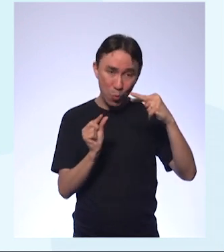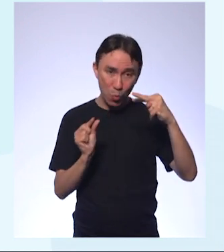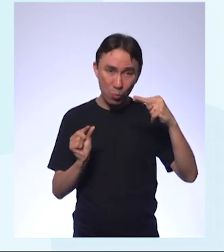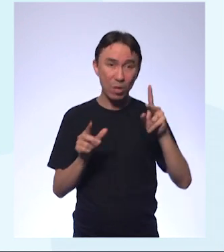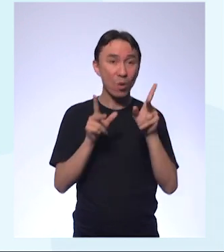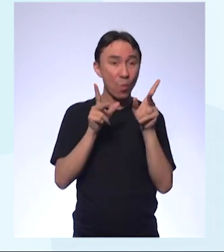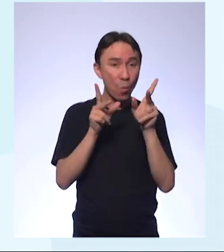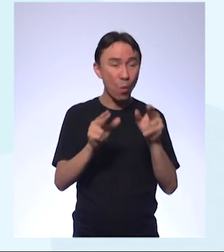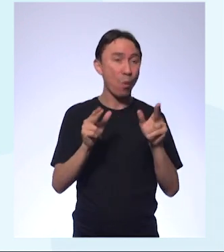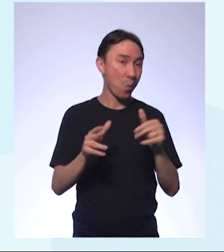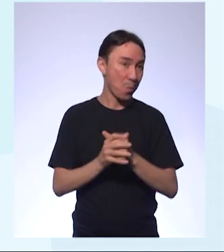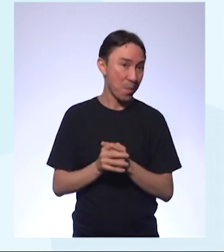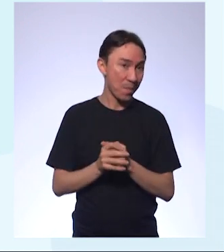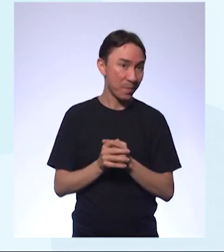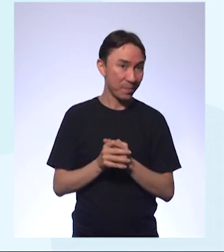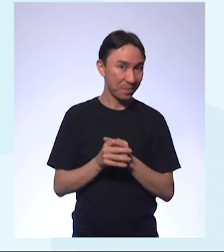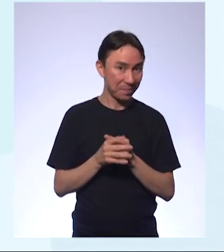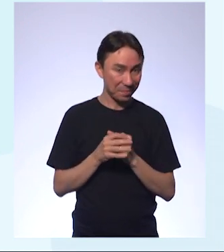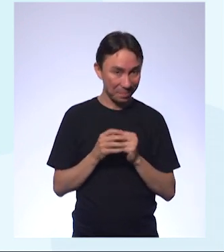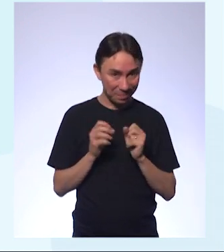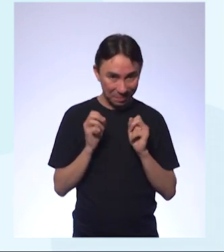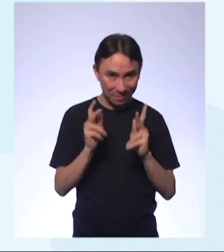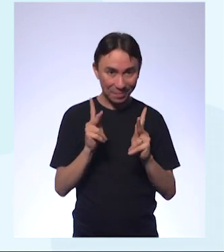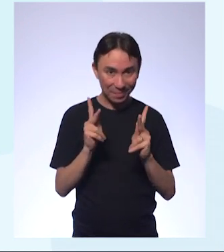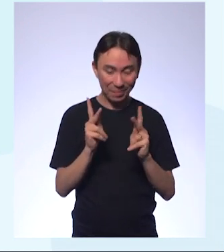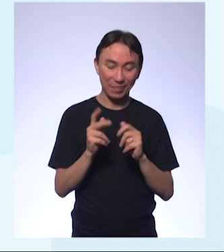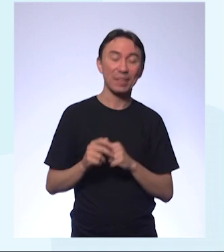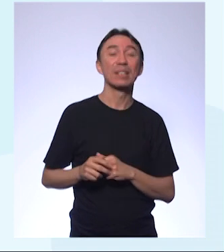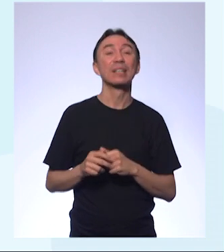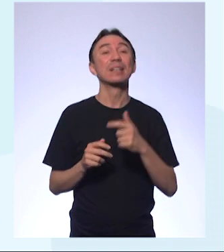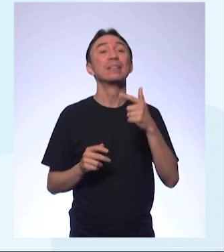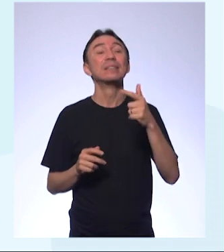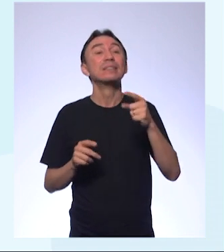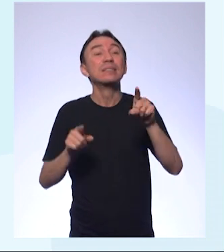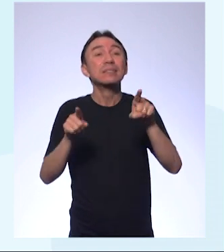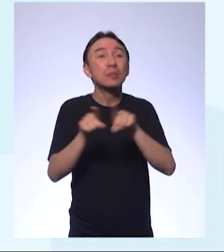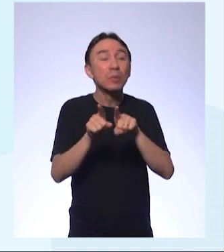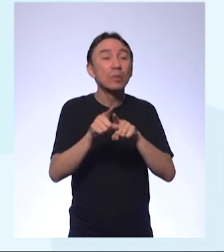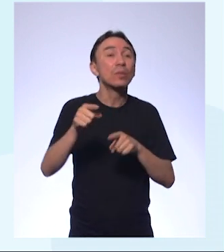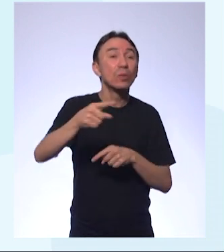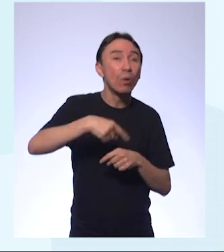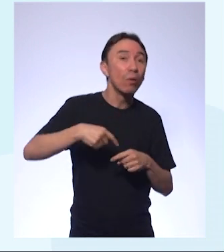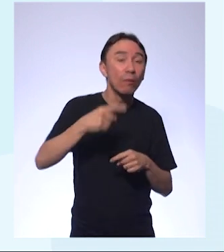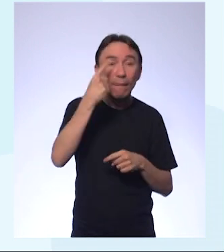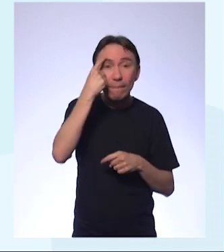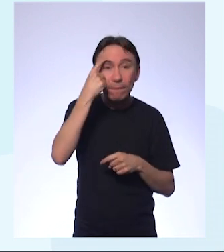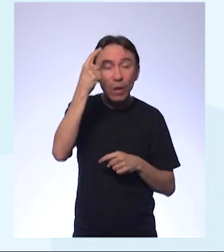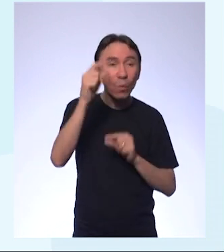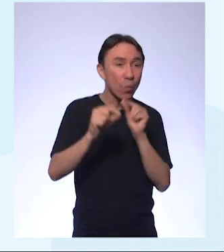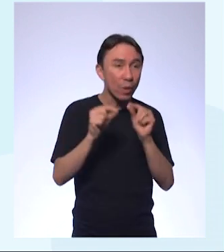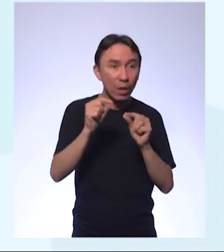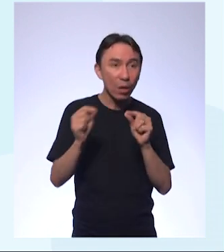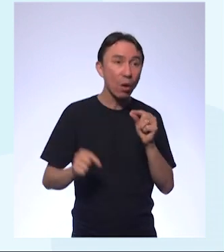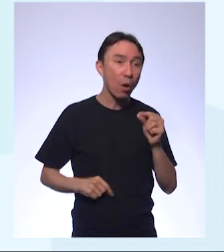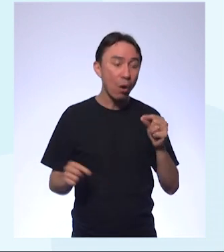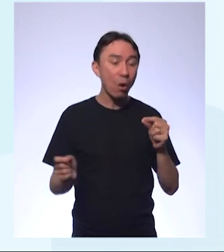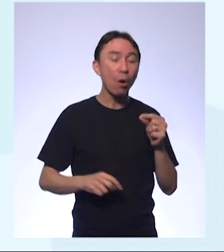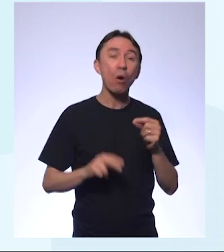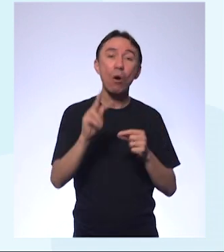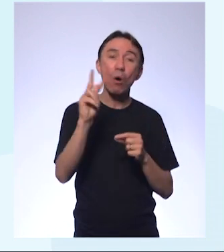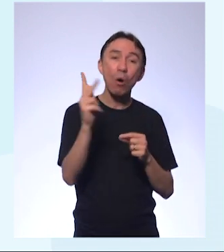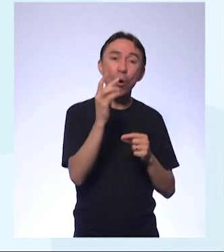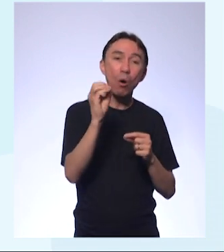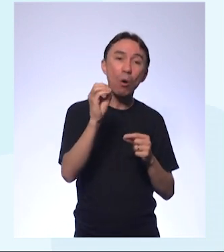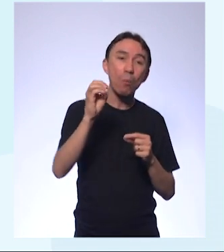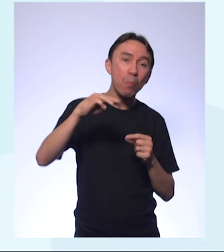homólogos. Aí a gente pode se atentar a não confundir homólogos com duplicado, tá? Então,